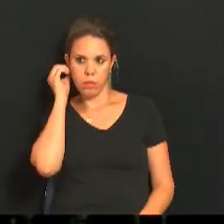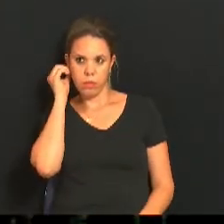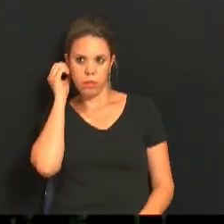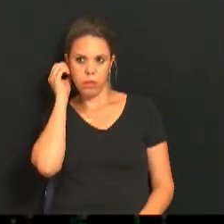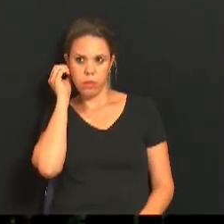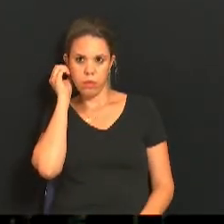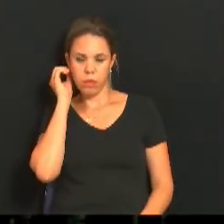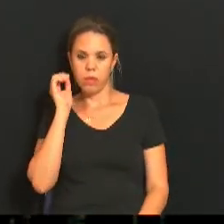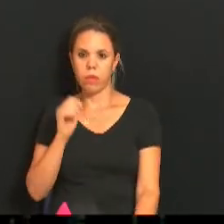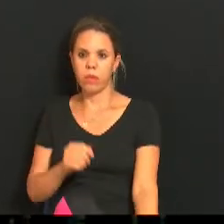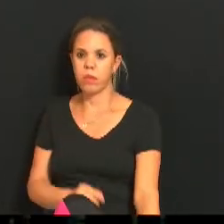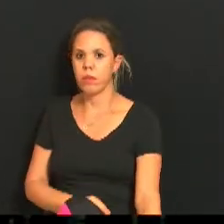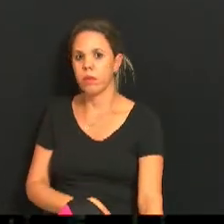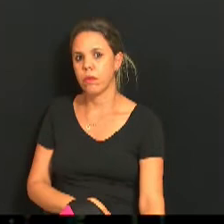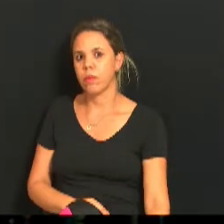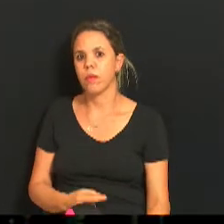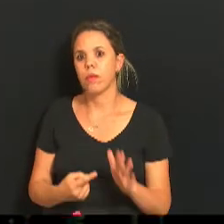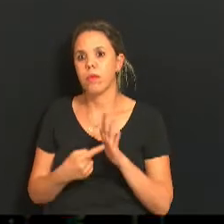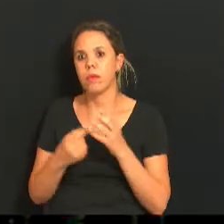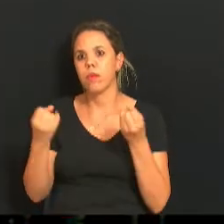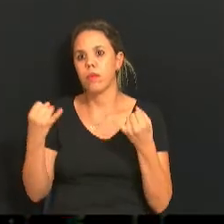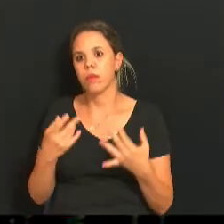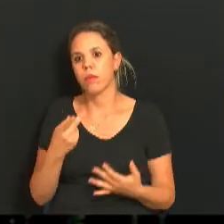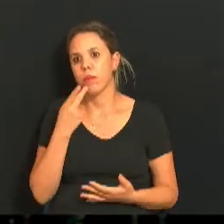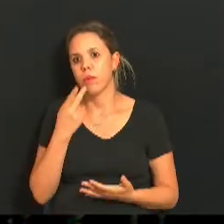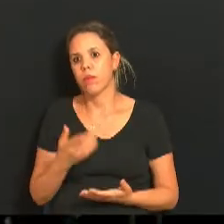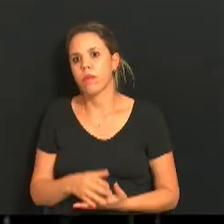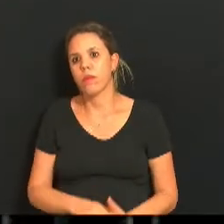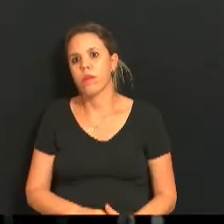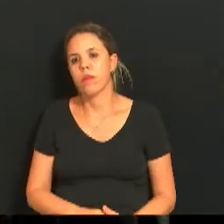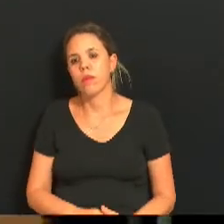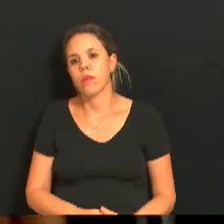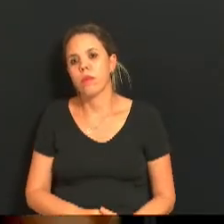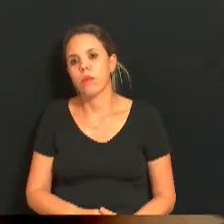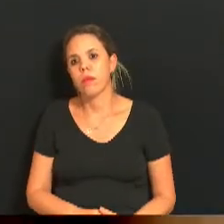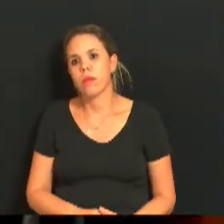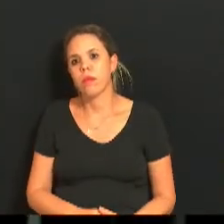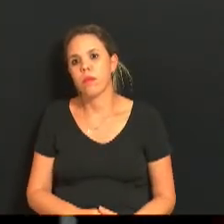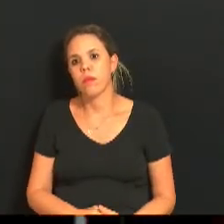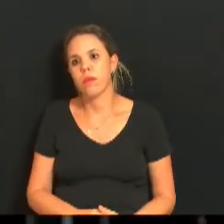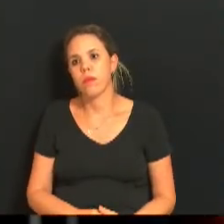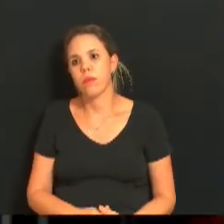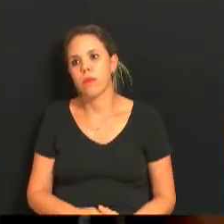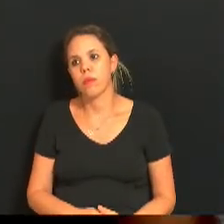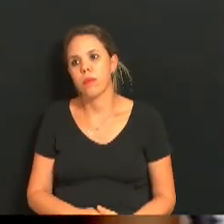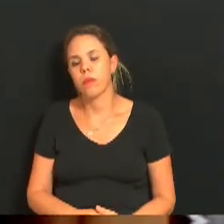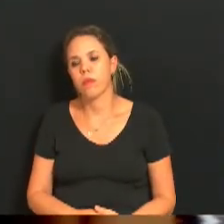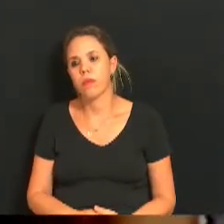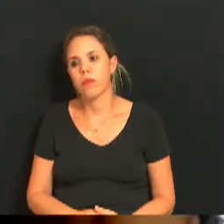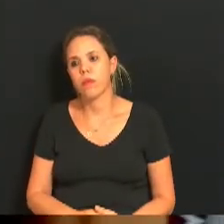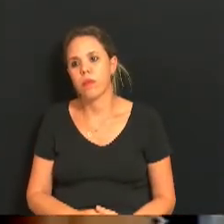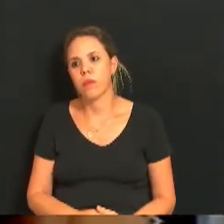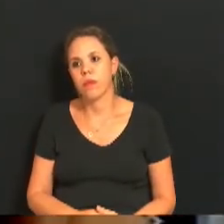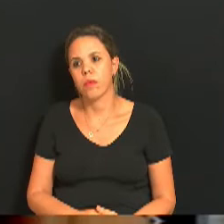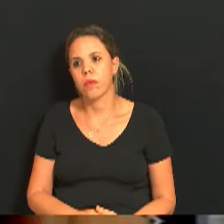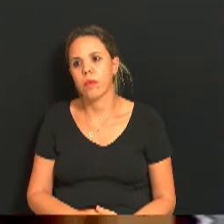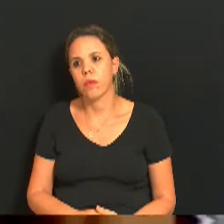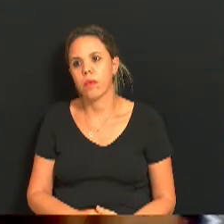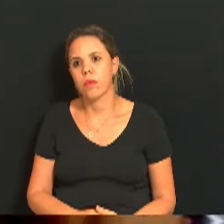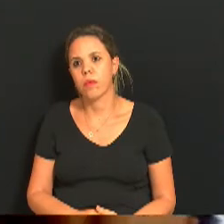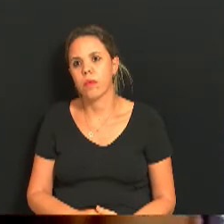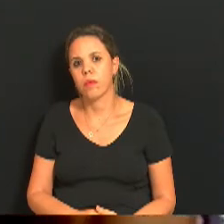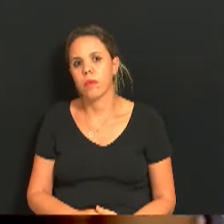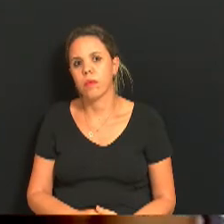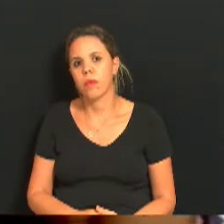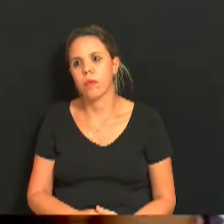gente mostrar o que está sendo falado né Oi boa tarde a visão